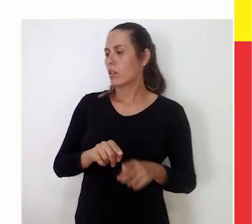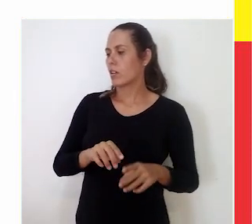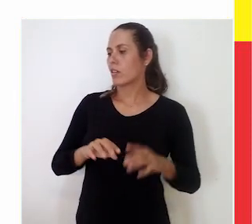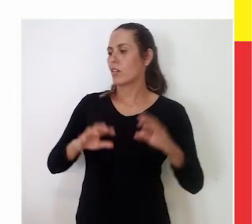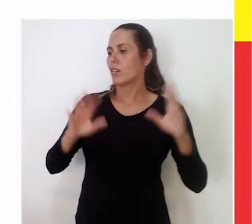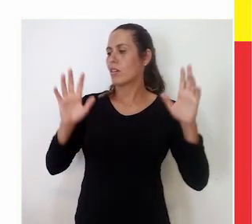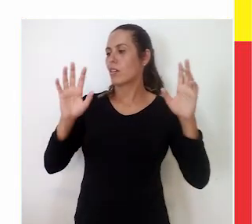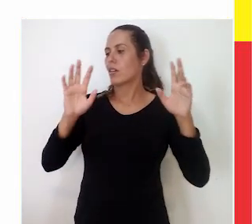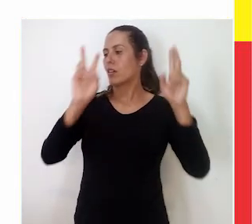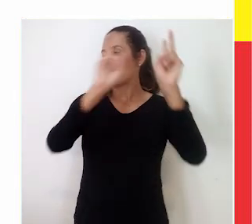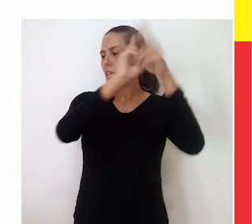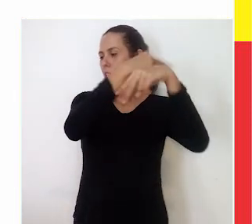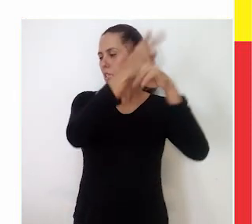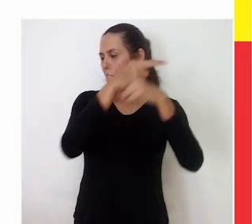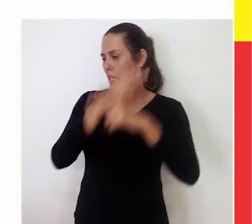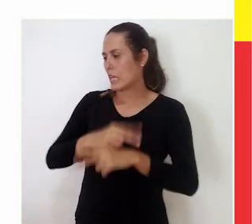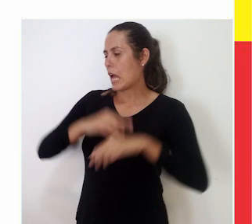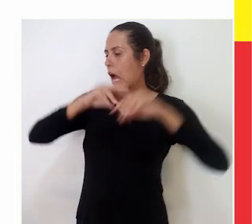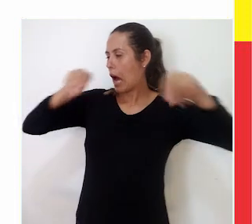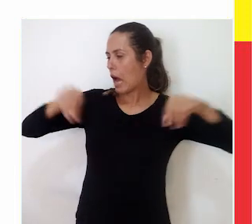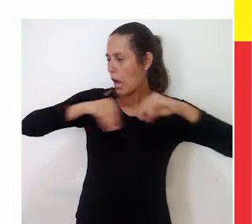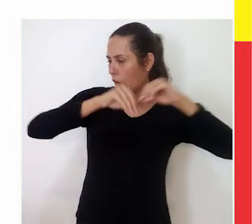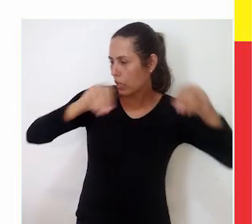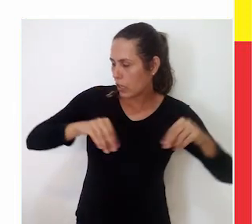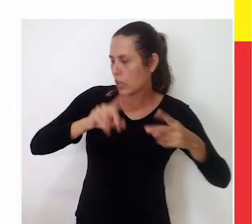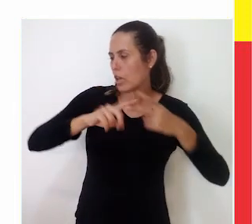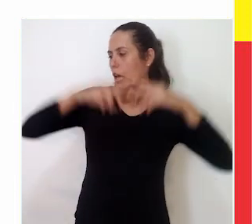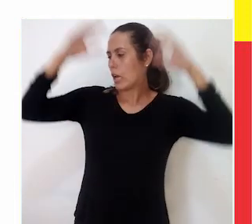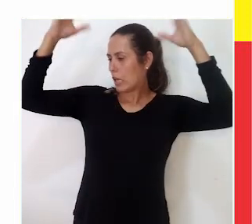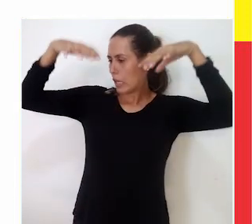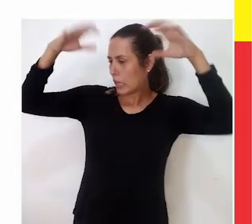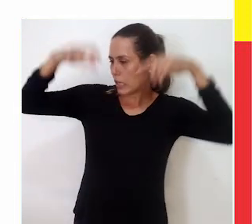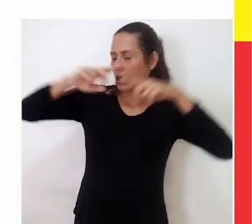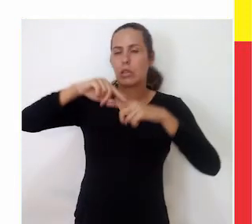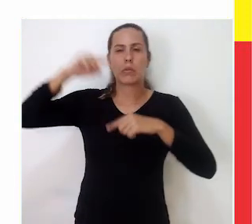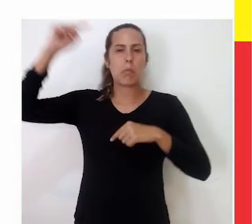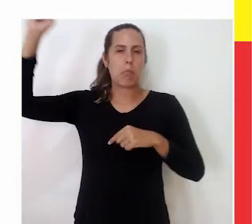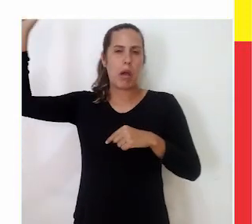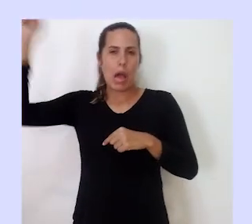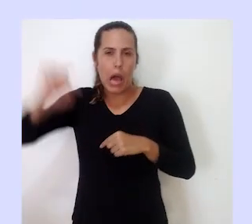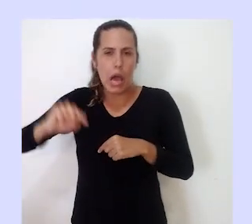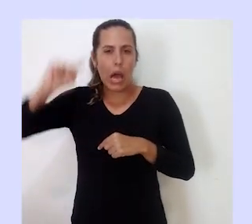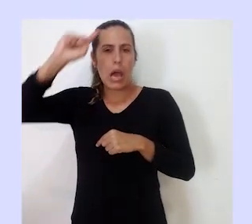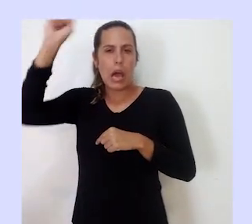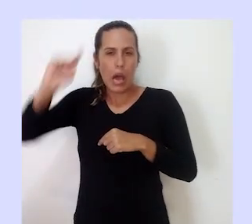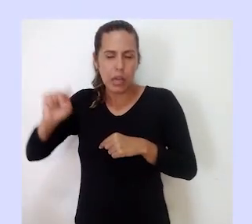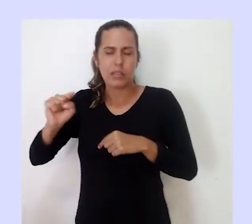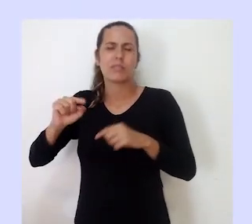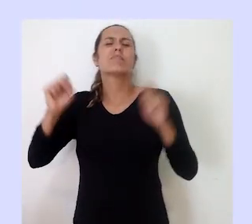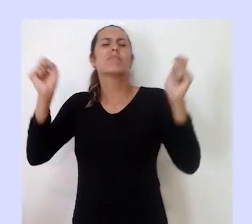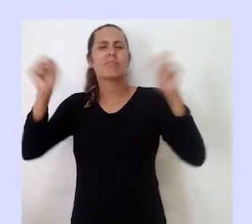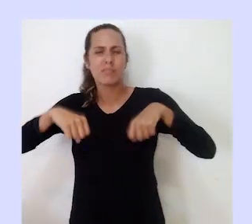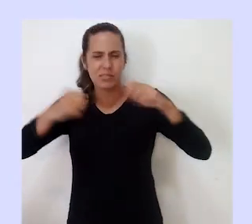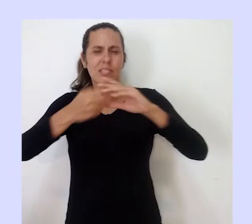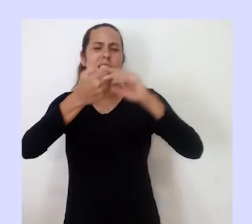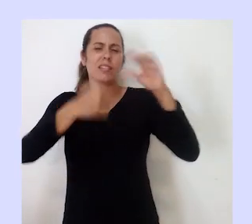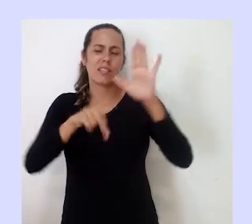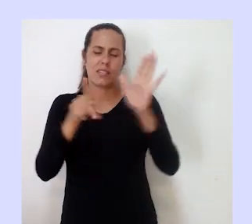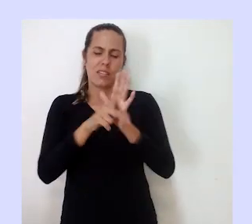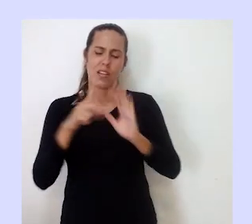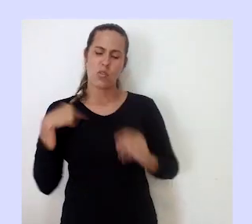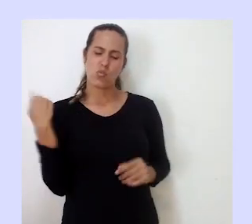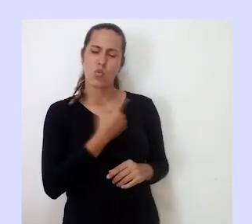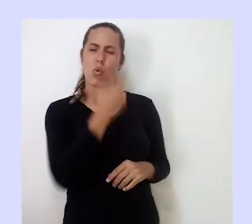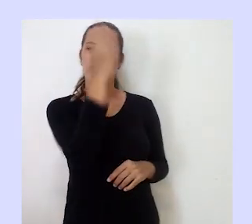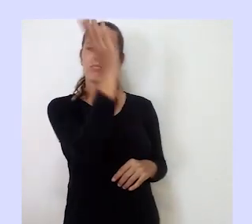areia, granizo ou raios também é característico do nosso país. Também é um fenômeno natural existente no